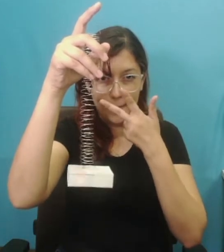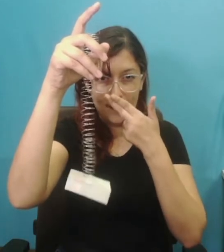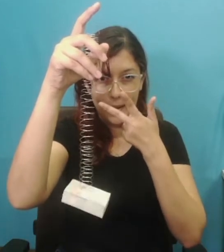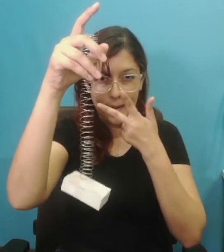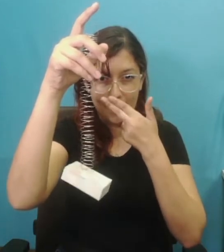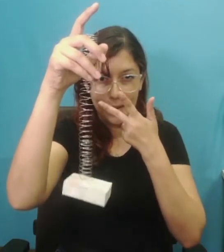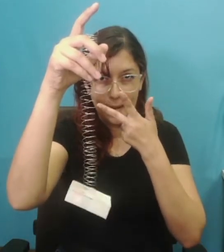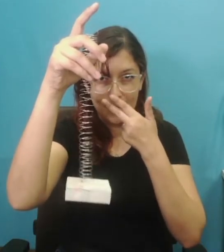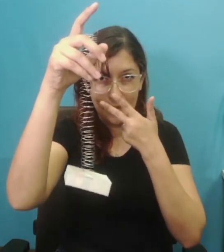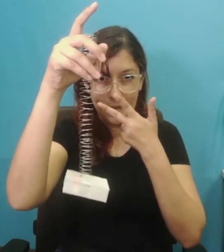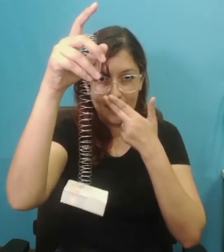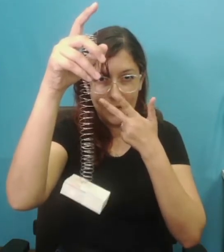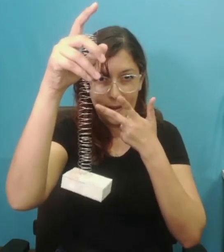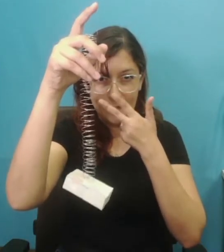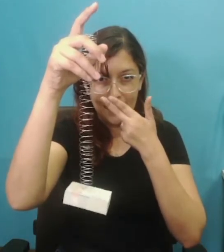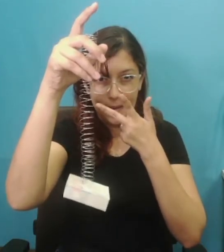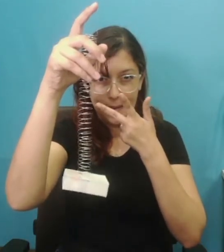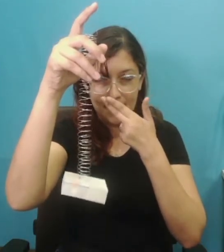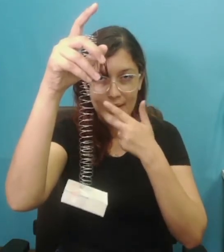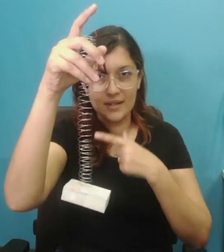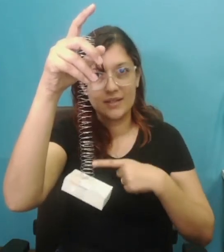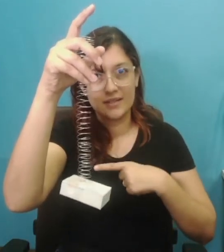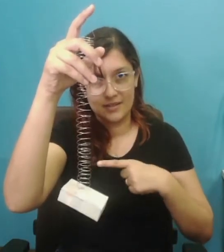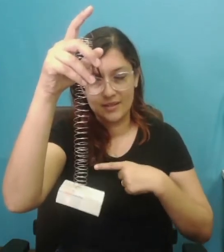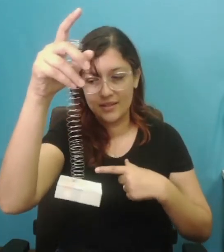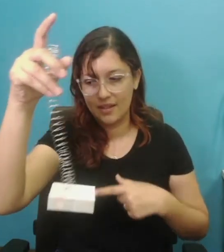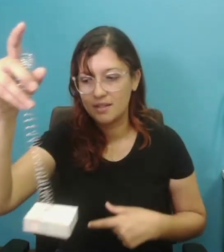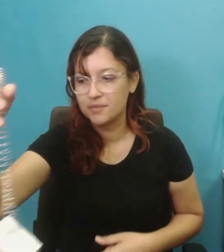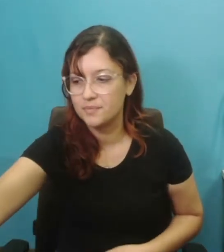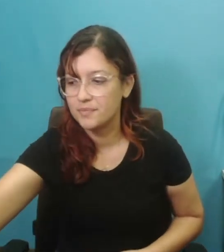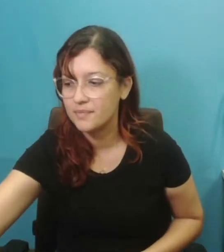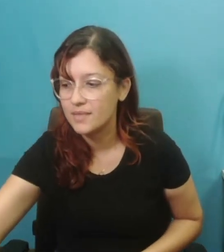Tá vendo como ele fica fazendo um movimento semelhante?